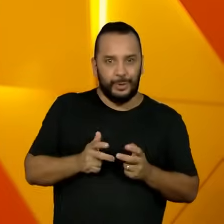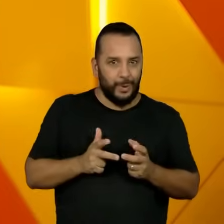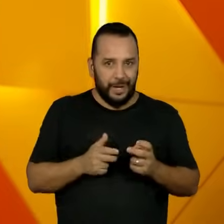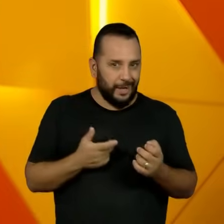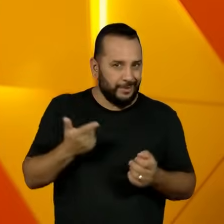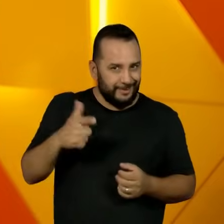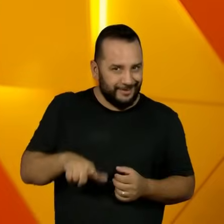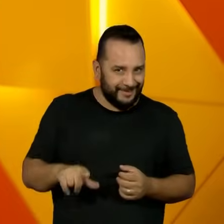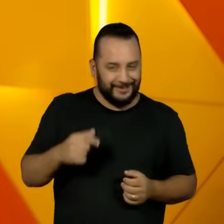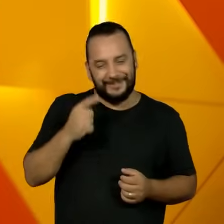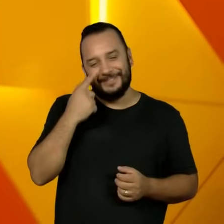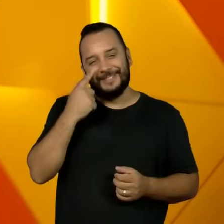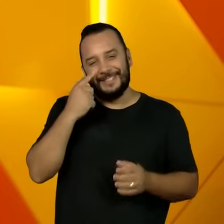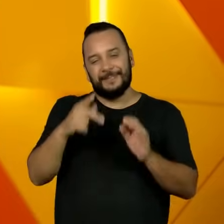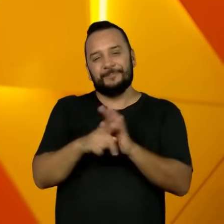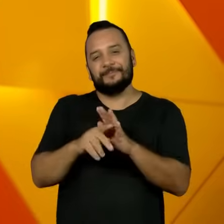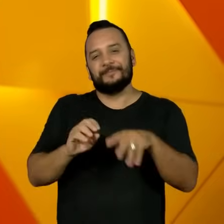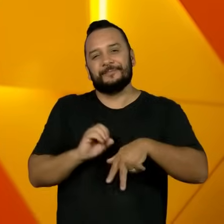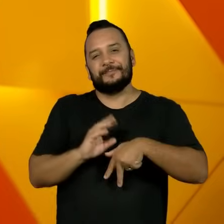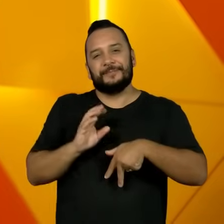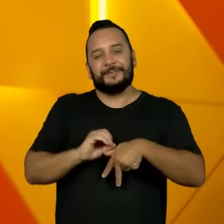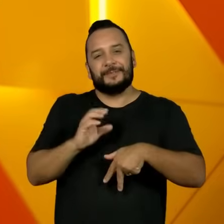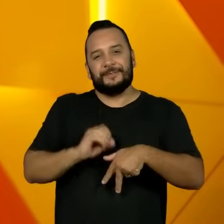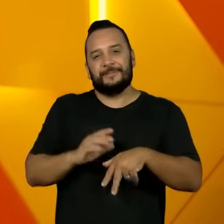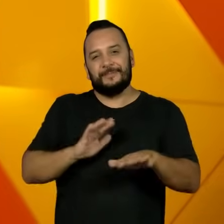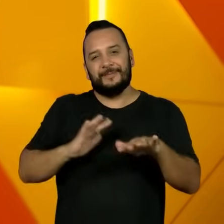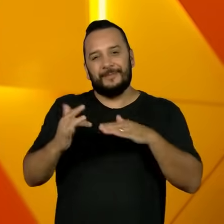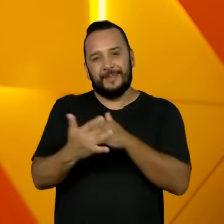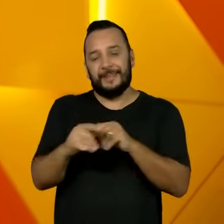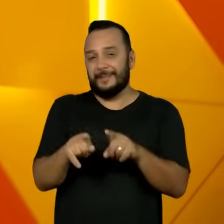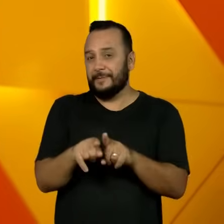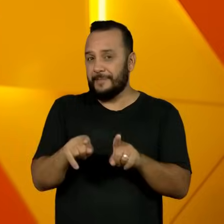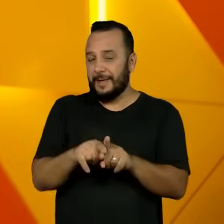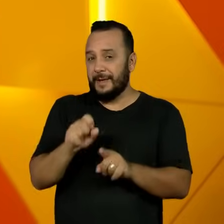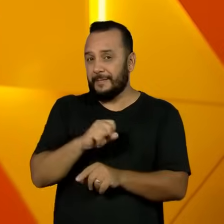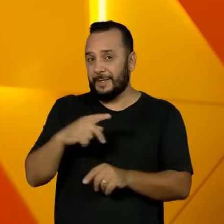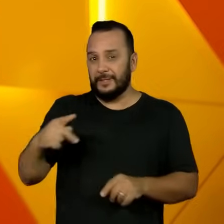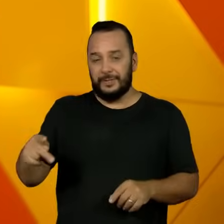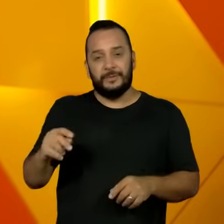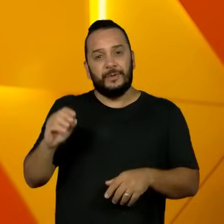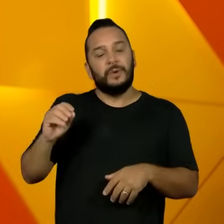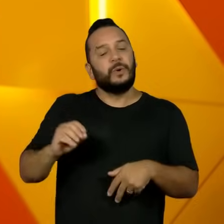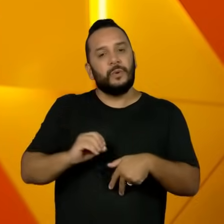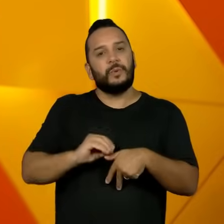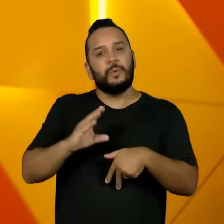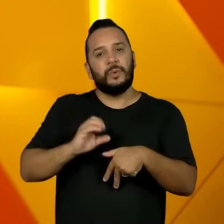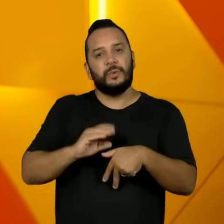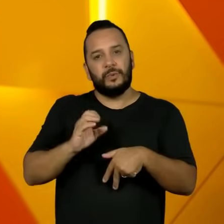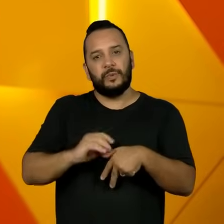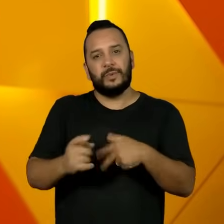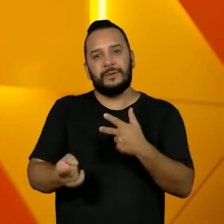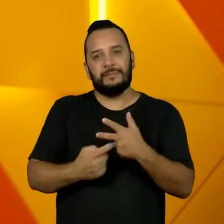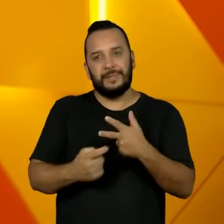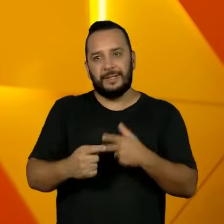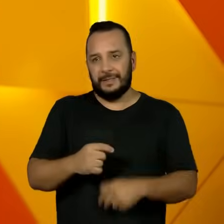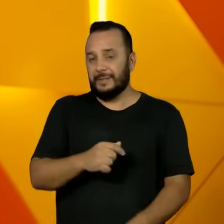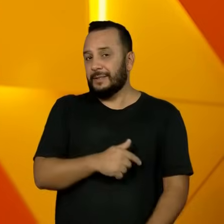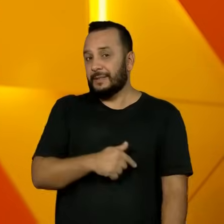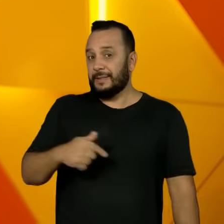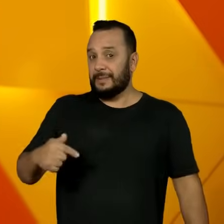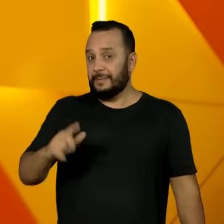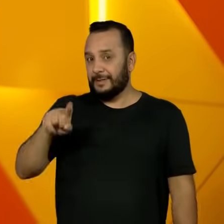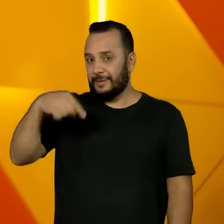Então acessa os canais da TV Cultura nas redes sociais e o aplicativo Cultura Play. Na semana que vem, você já sabe, eu volto,